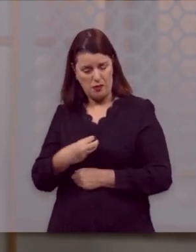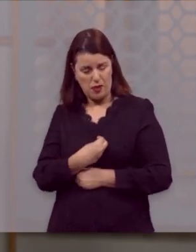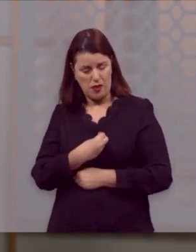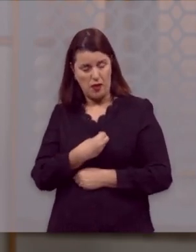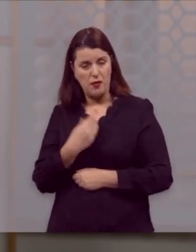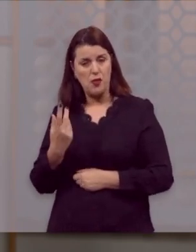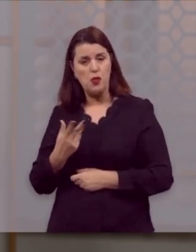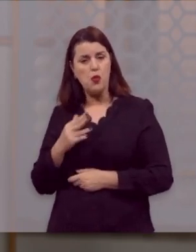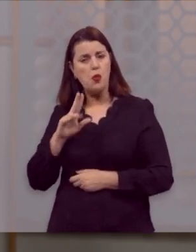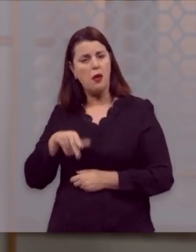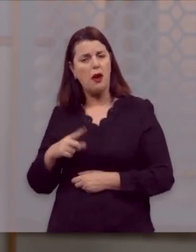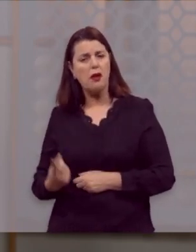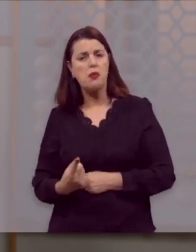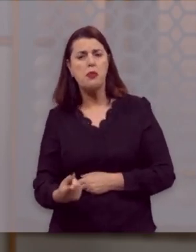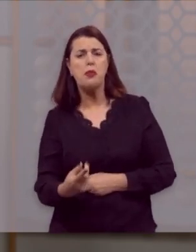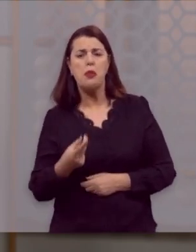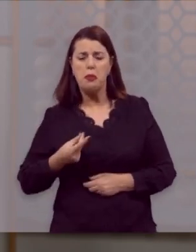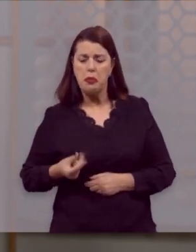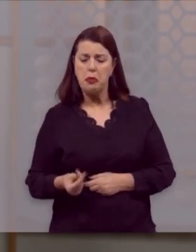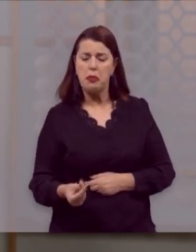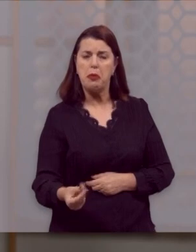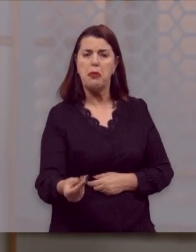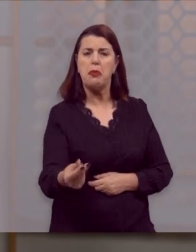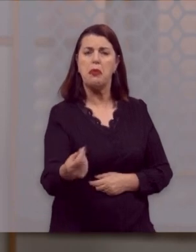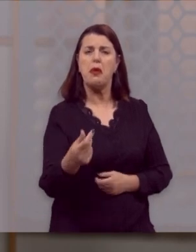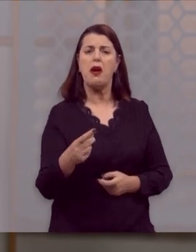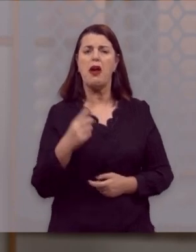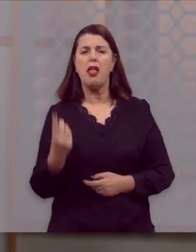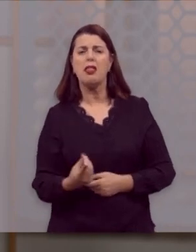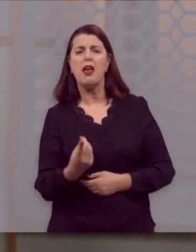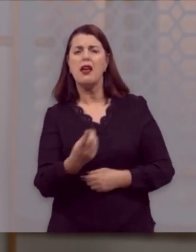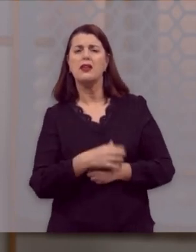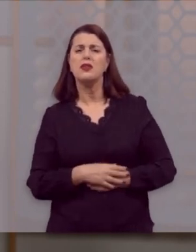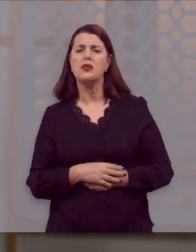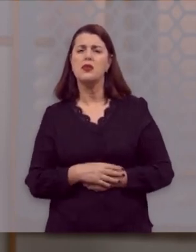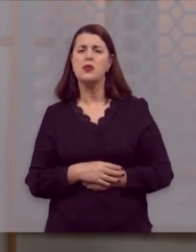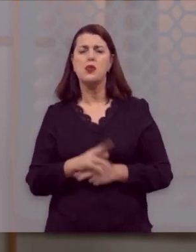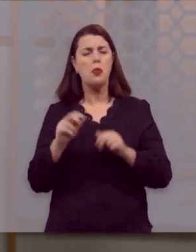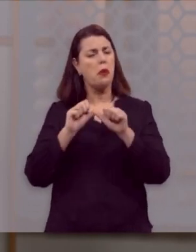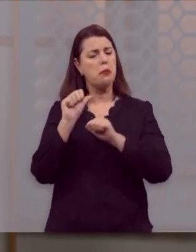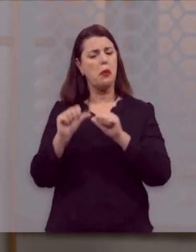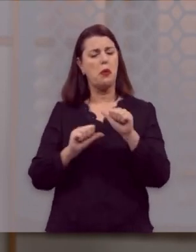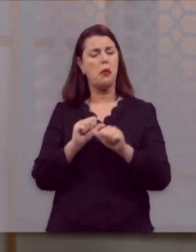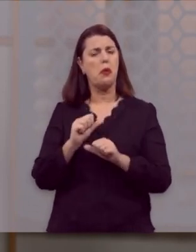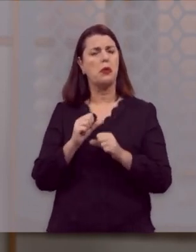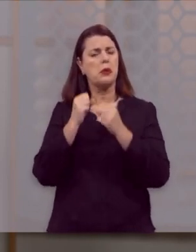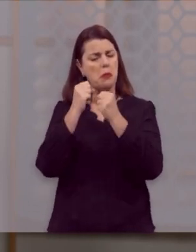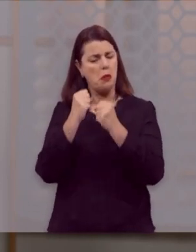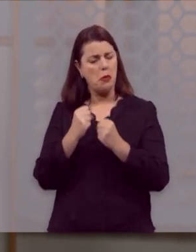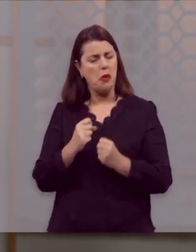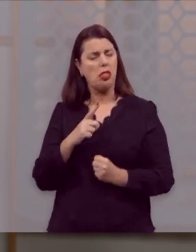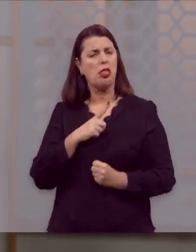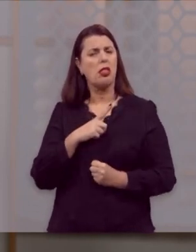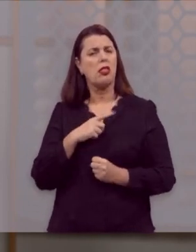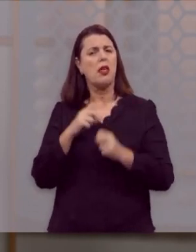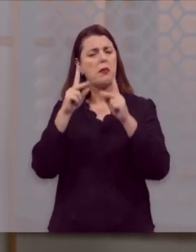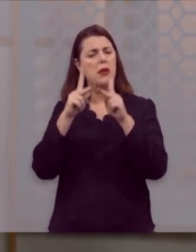autoexistente, infinito, imenso, eterno, imutável,